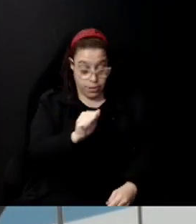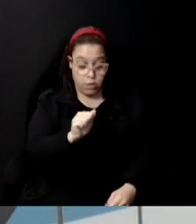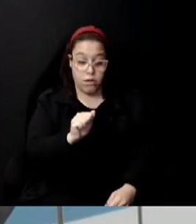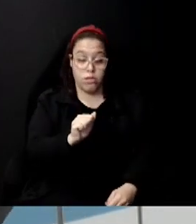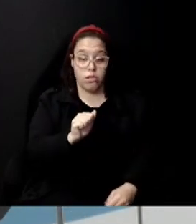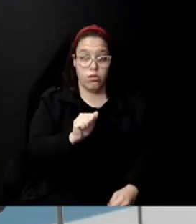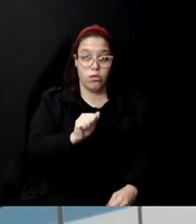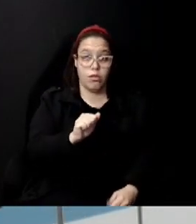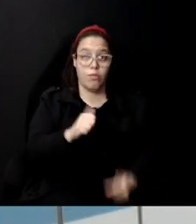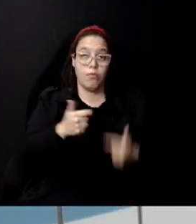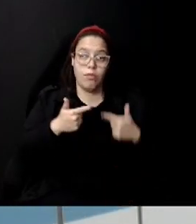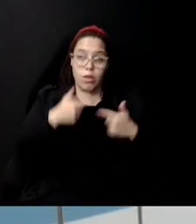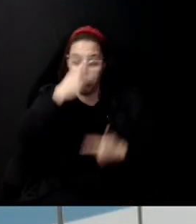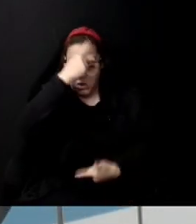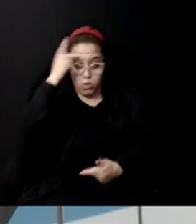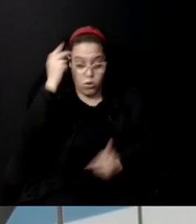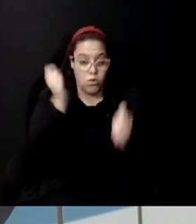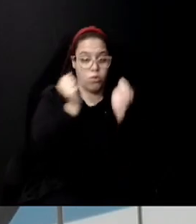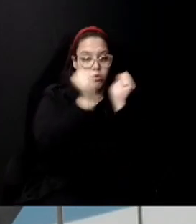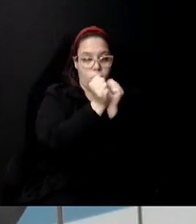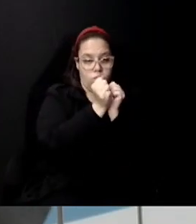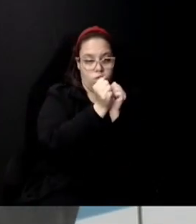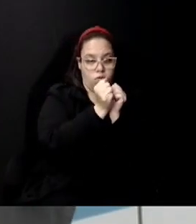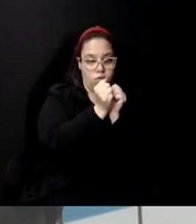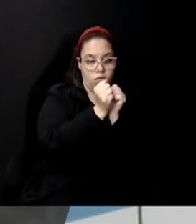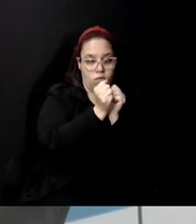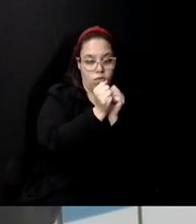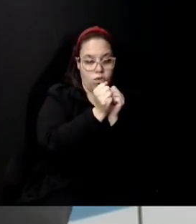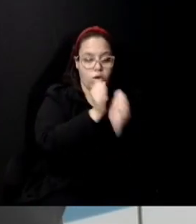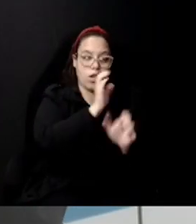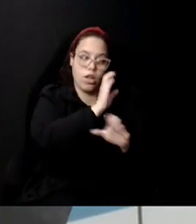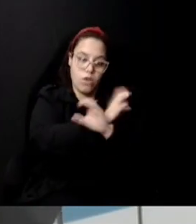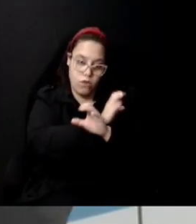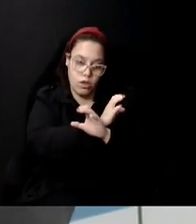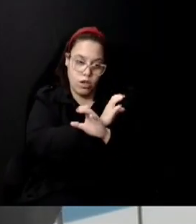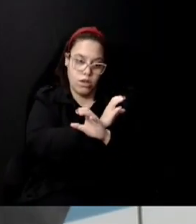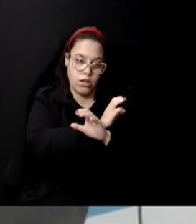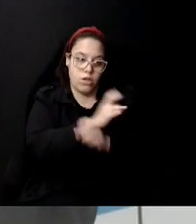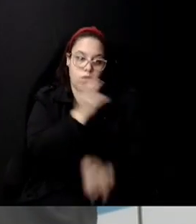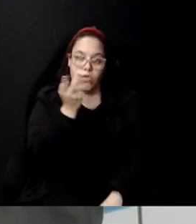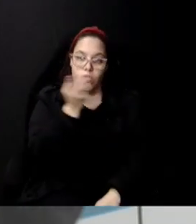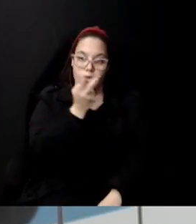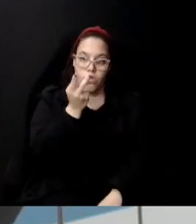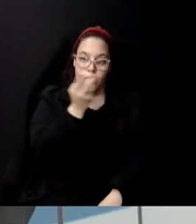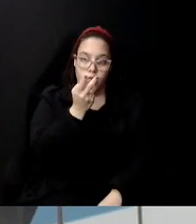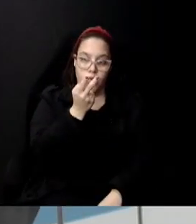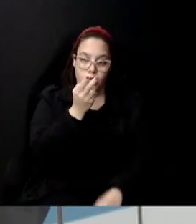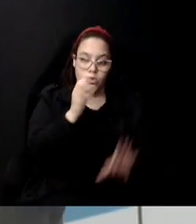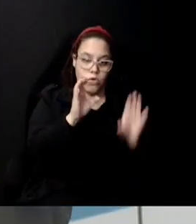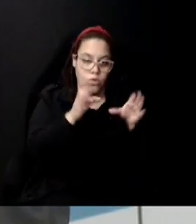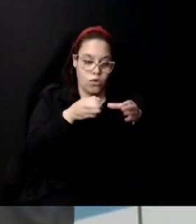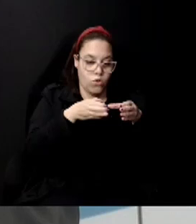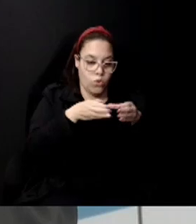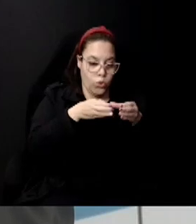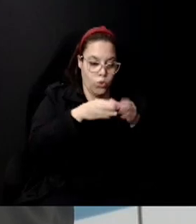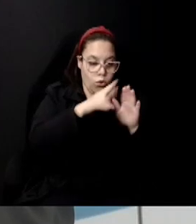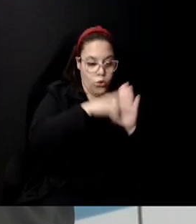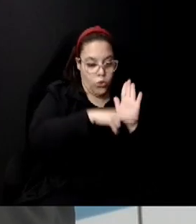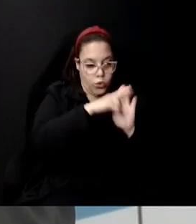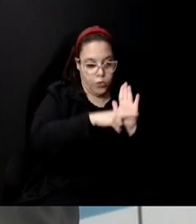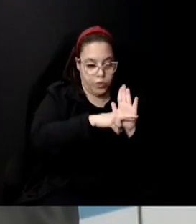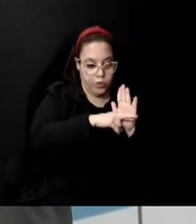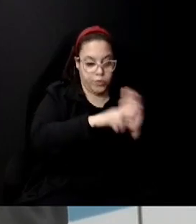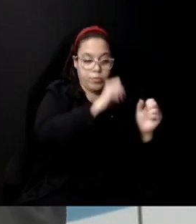feridos, prisioneiros e civis, né, e a gente tem duas convenções para prisioneiros de guerra